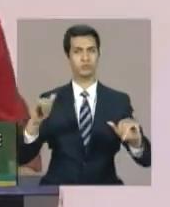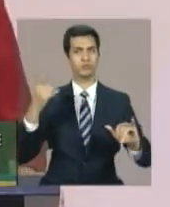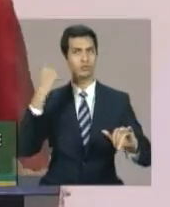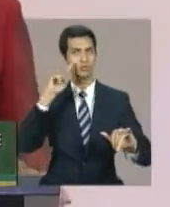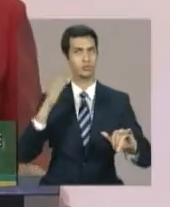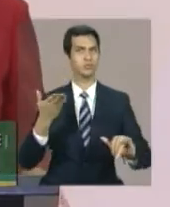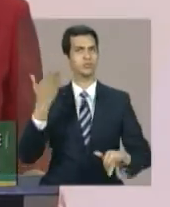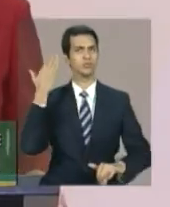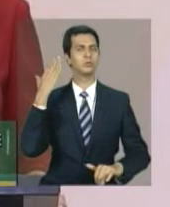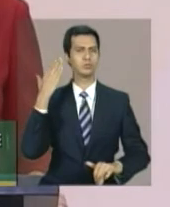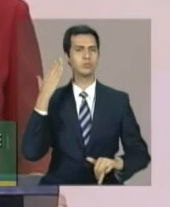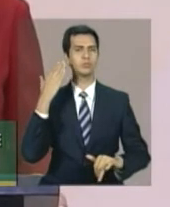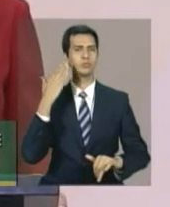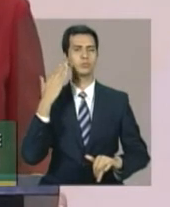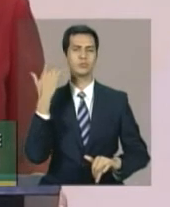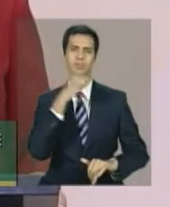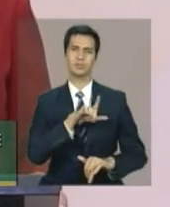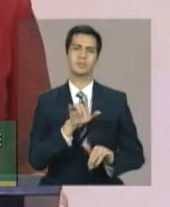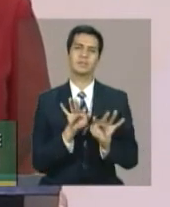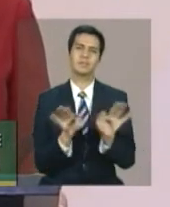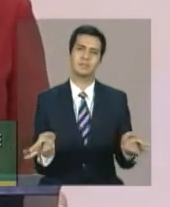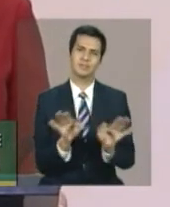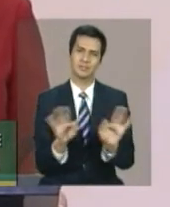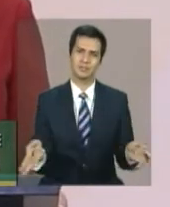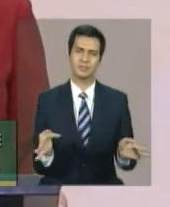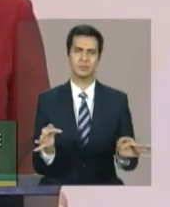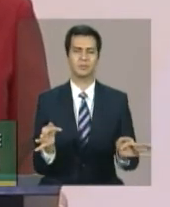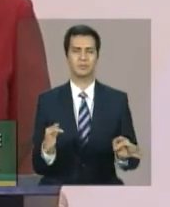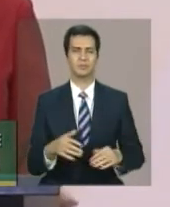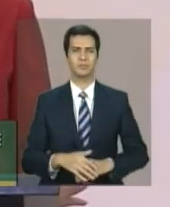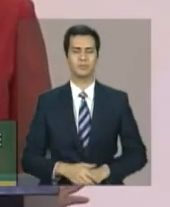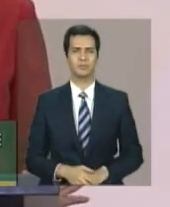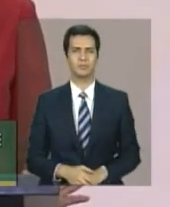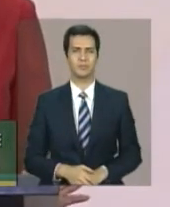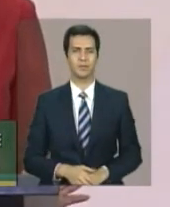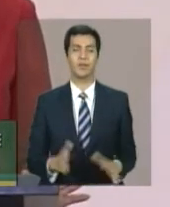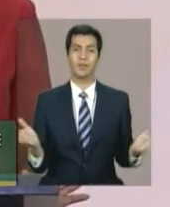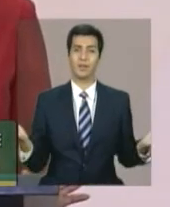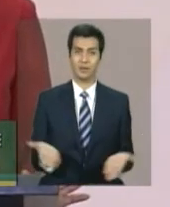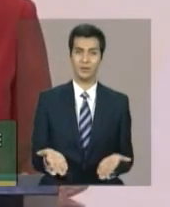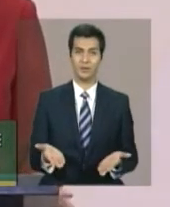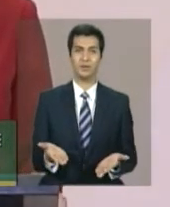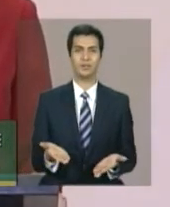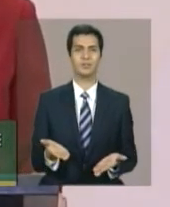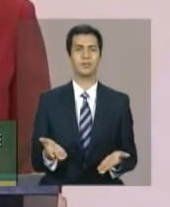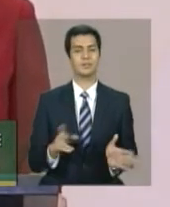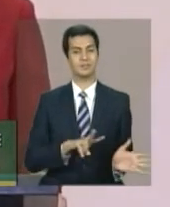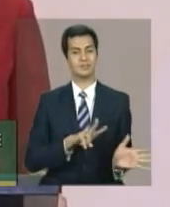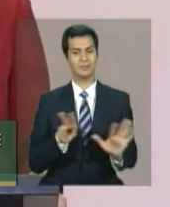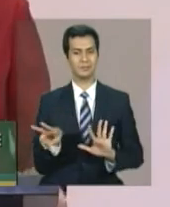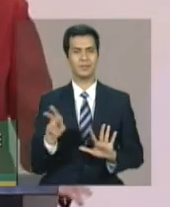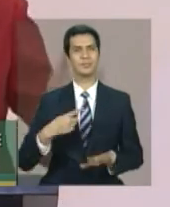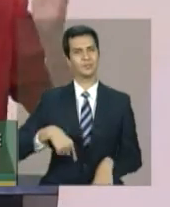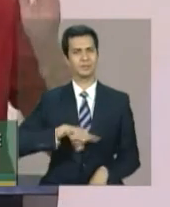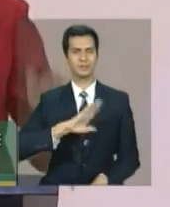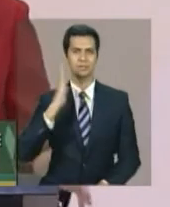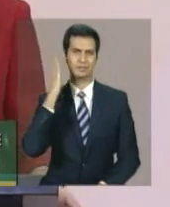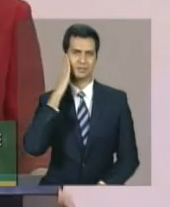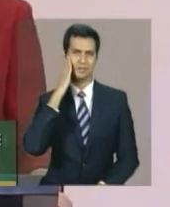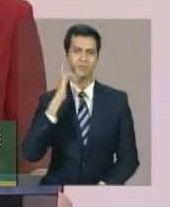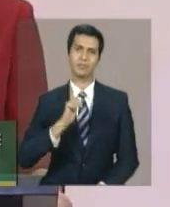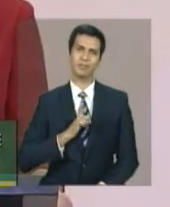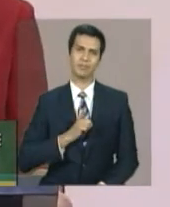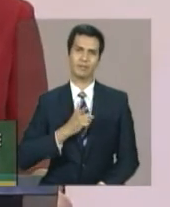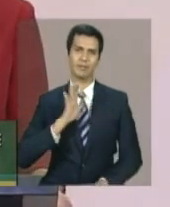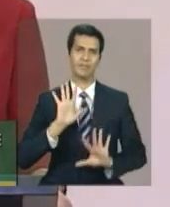eu queria dizer a vocês, dentro desse espírito de Natal que nos cerca nessa semana, primeiro,